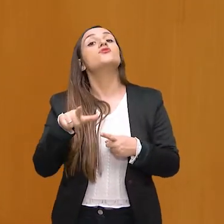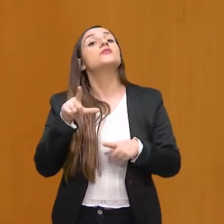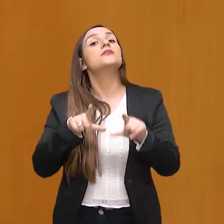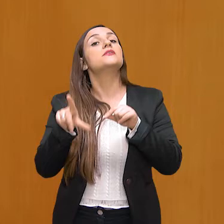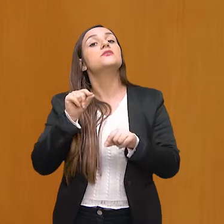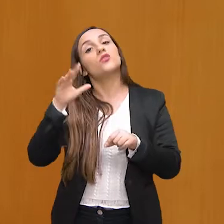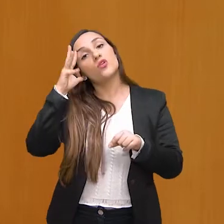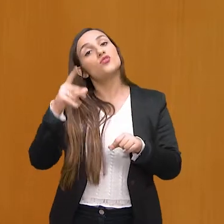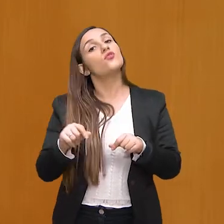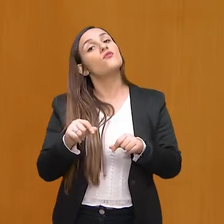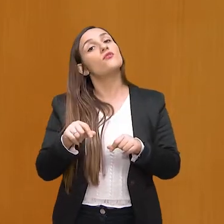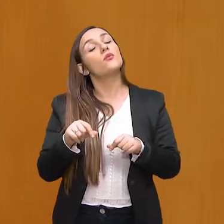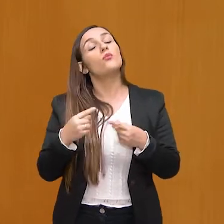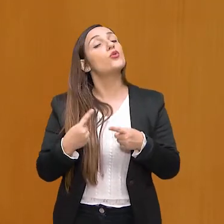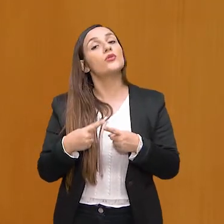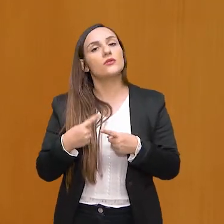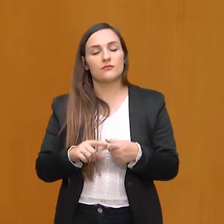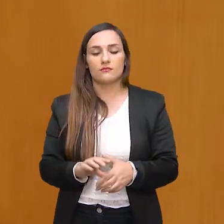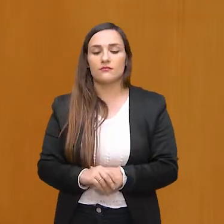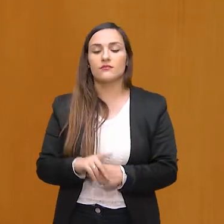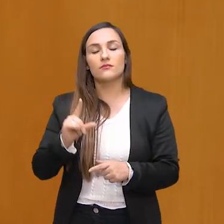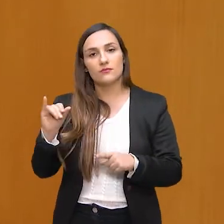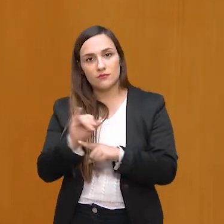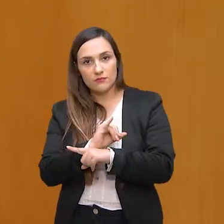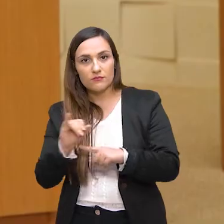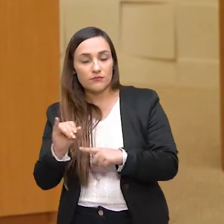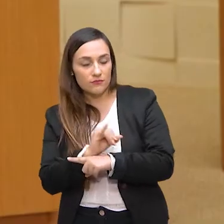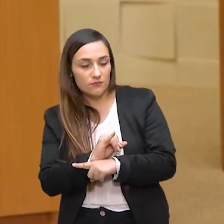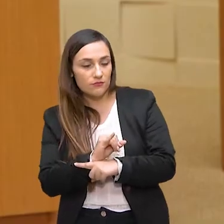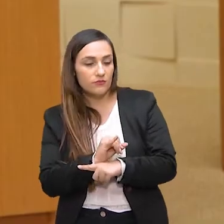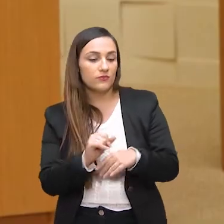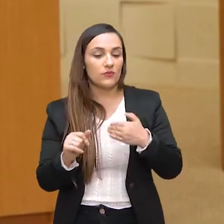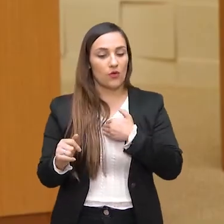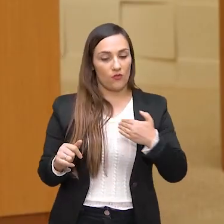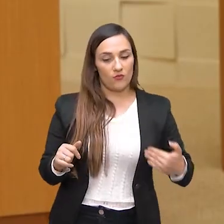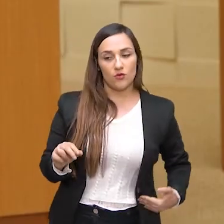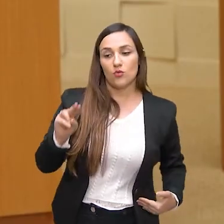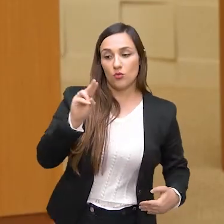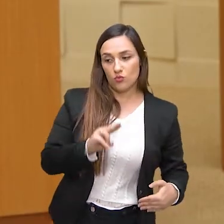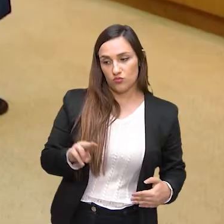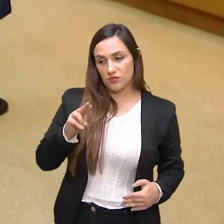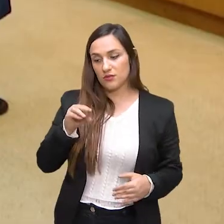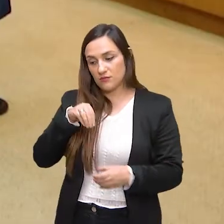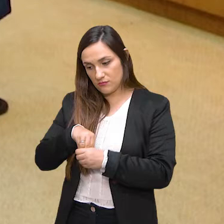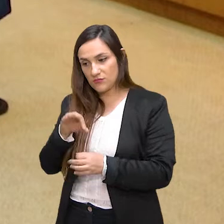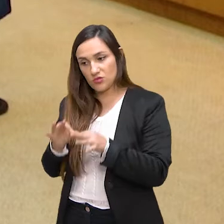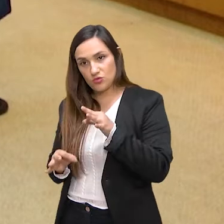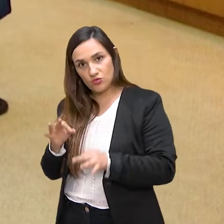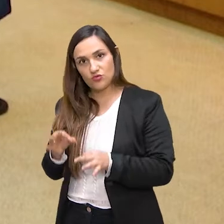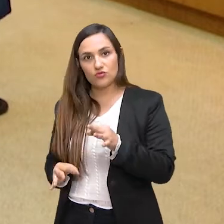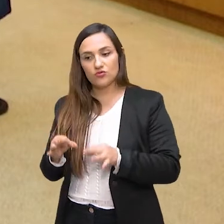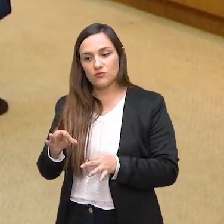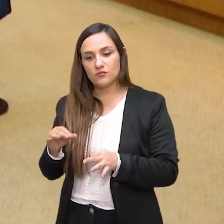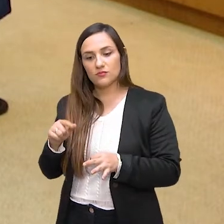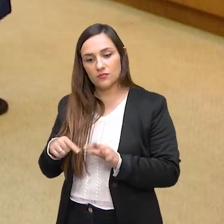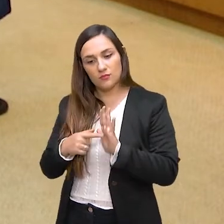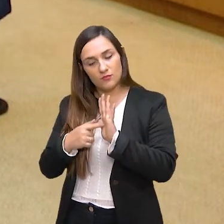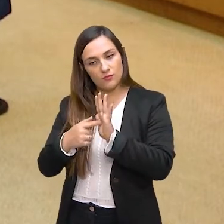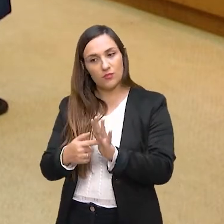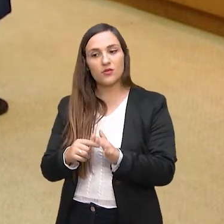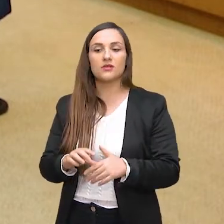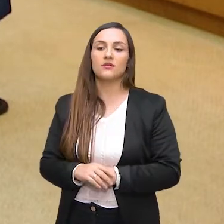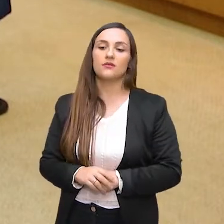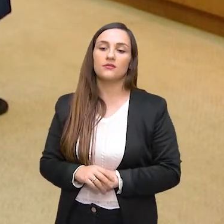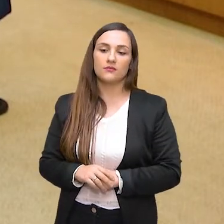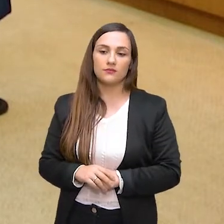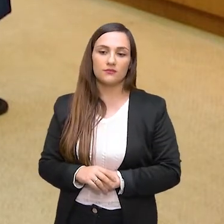E elas, como eu disse, é um instrumento de atuação do Estado, a força do Estado, né? O Estado é um ser